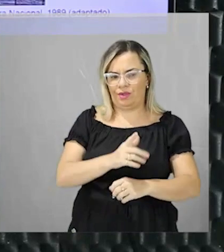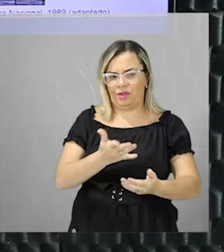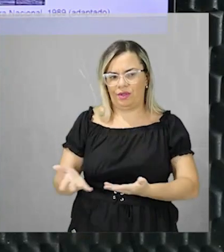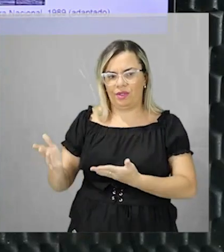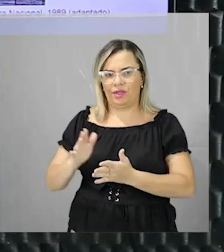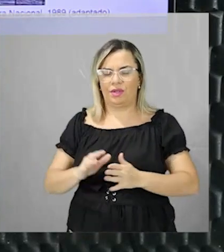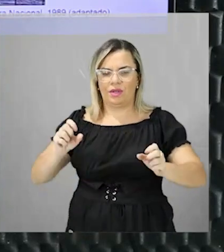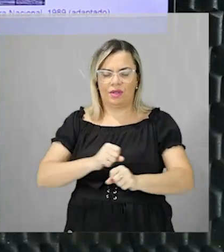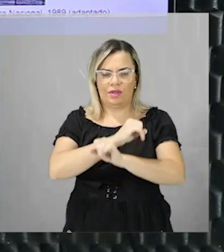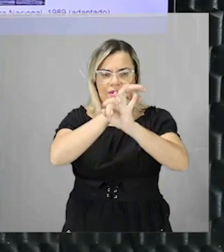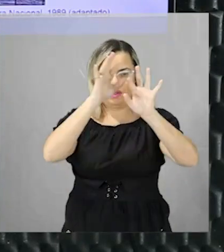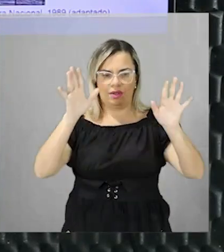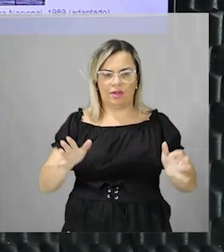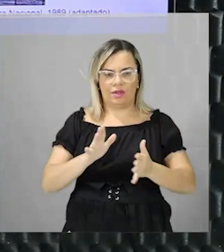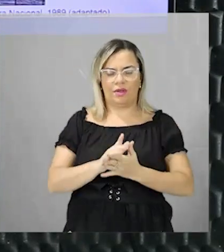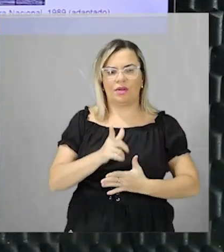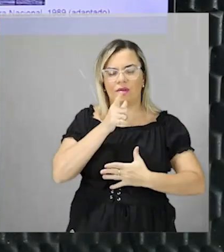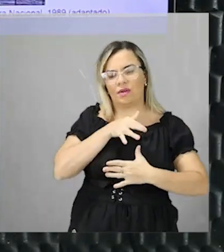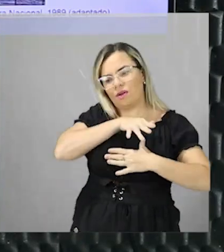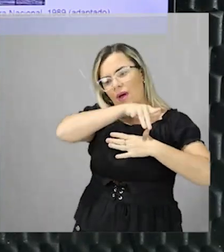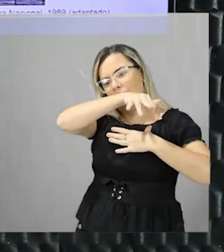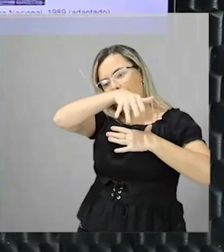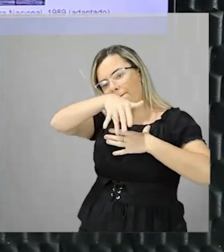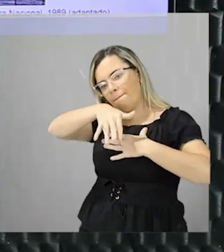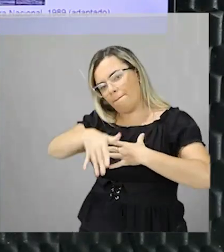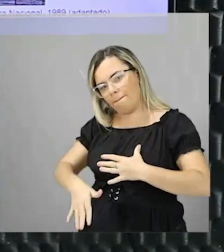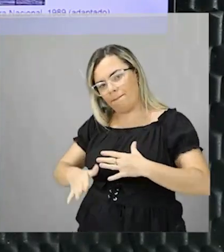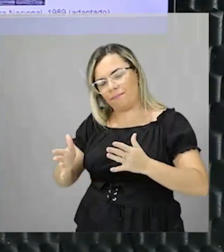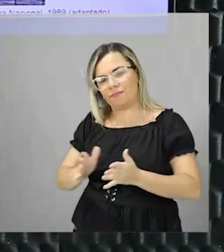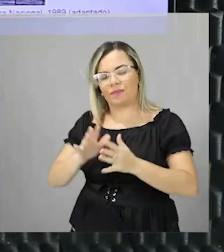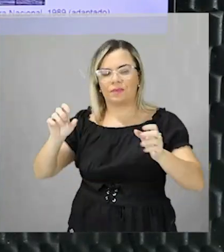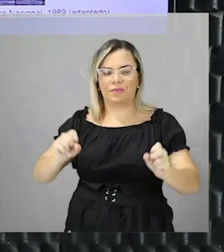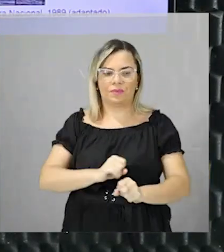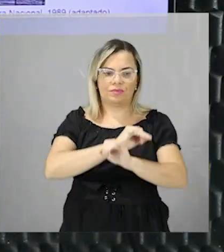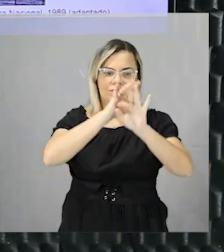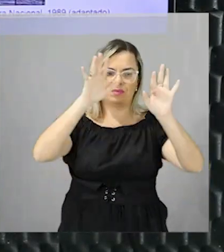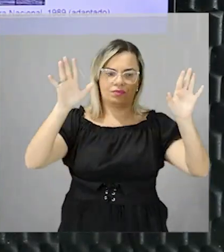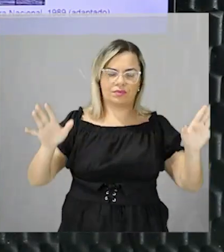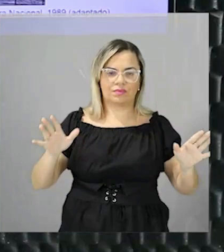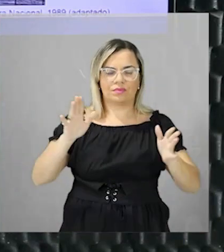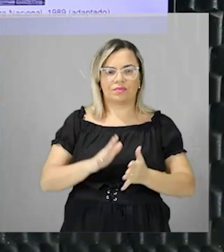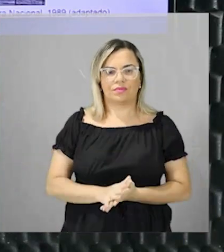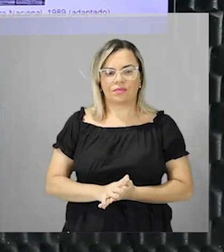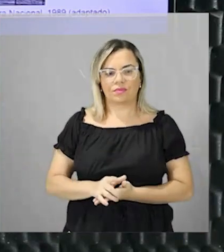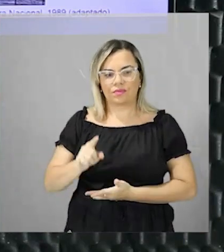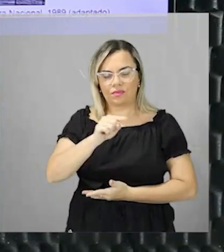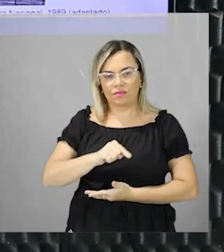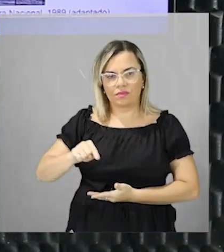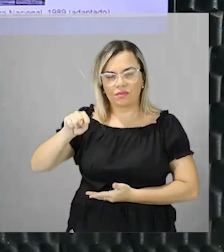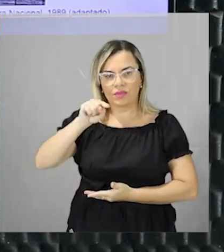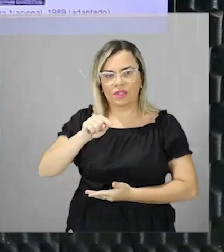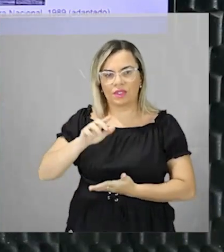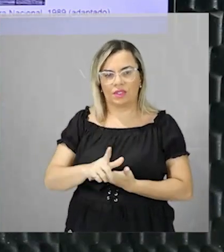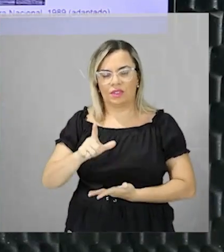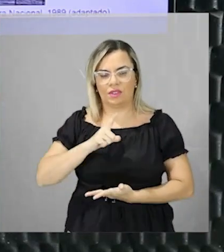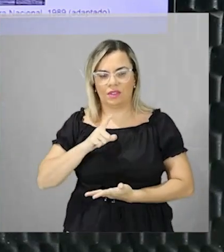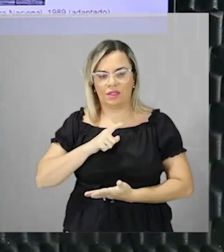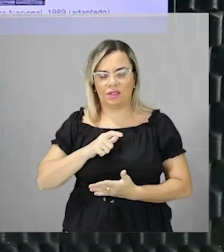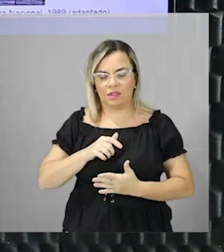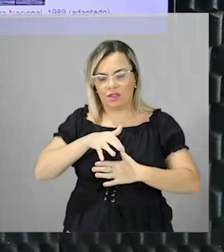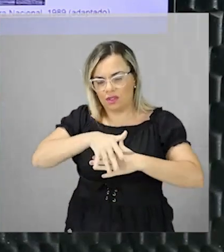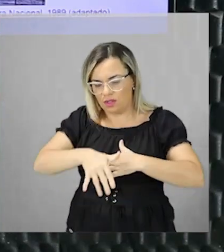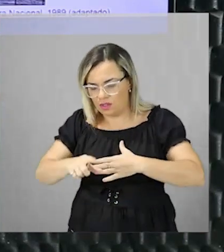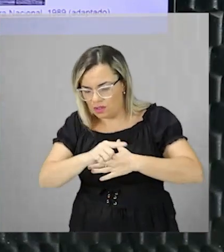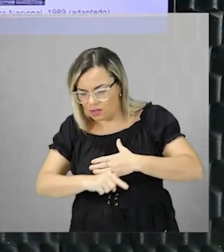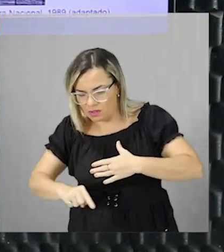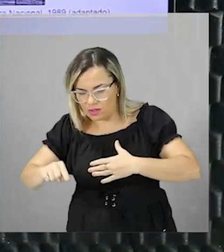percebe claramente aqui uma queda d'água. E você vai perceber claramente também que na região onde tem a queda d'água, tu vai ter aí um